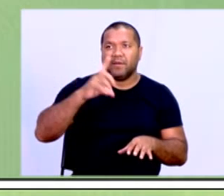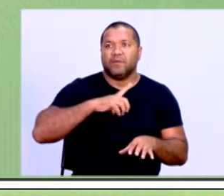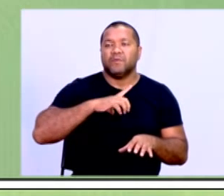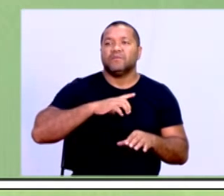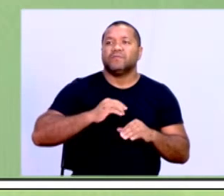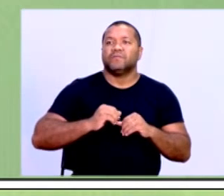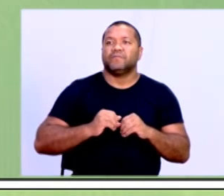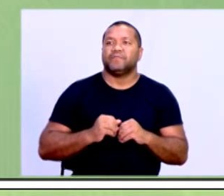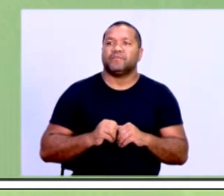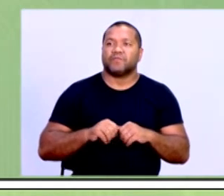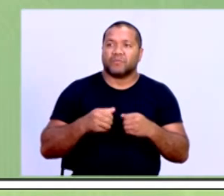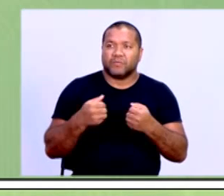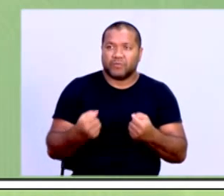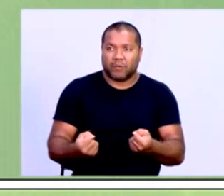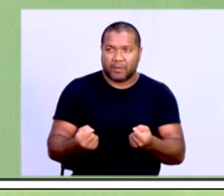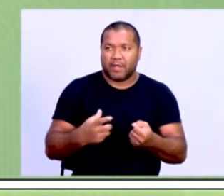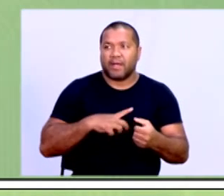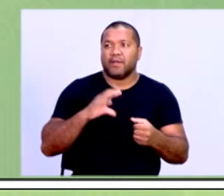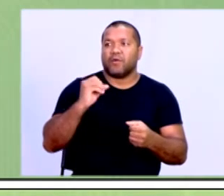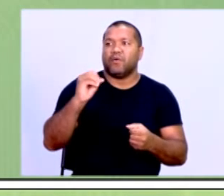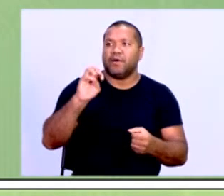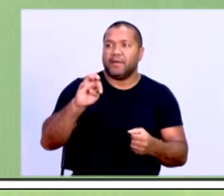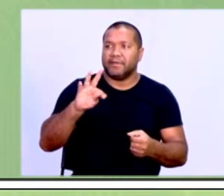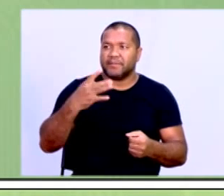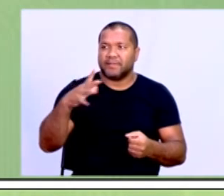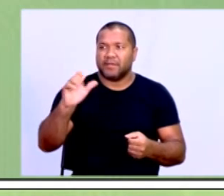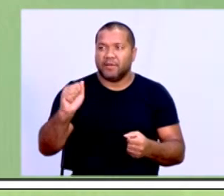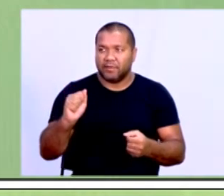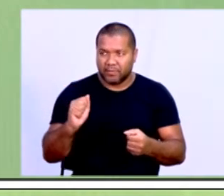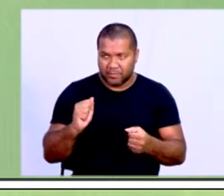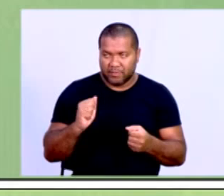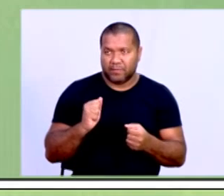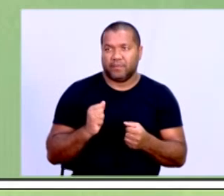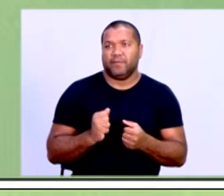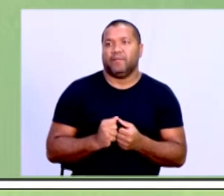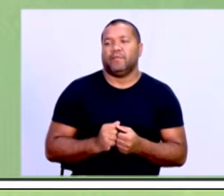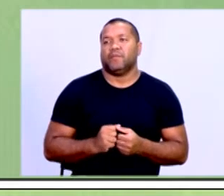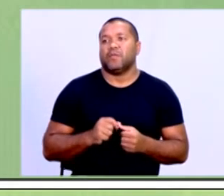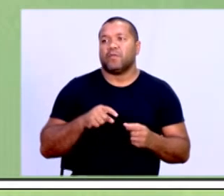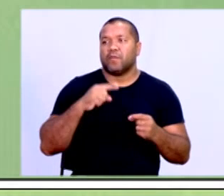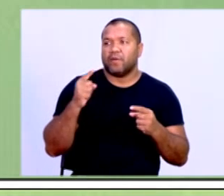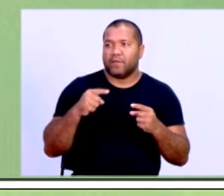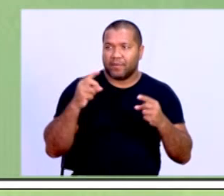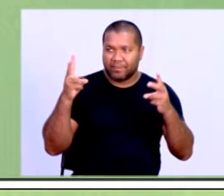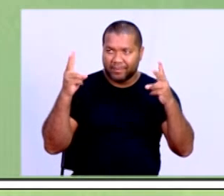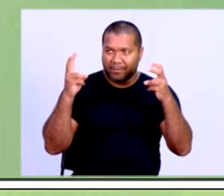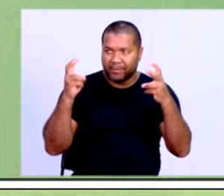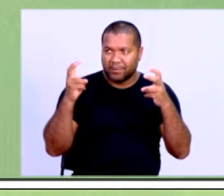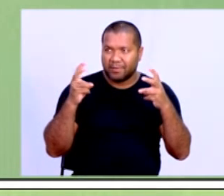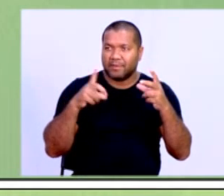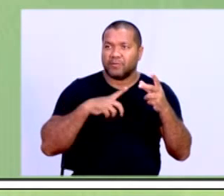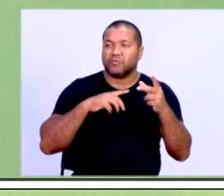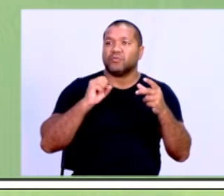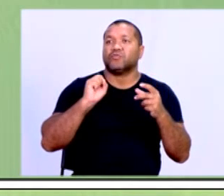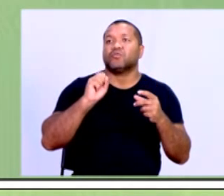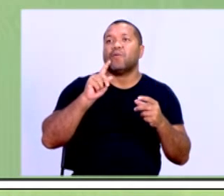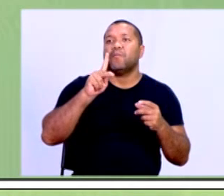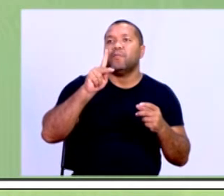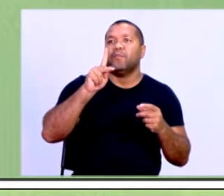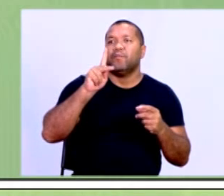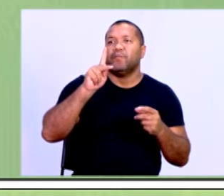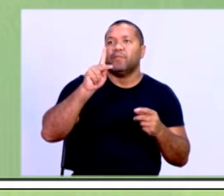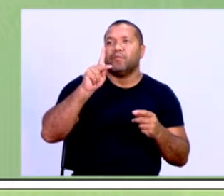sobrecarga e o de coerção. Nós vamos abordar somente o polimorfismo